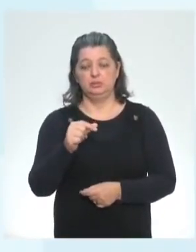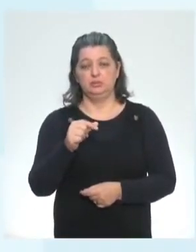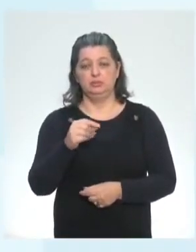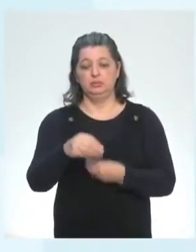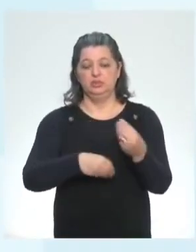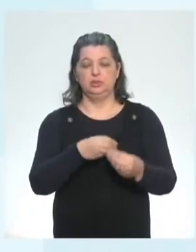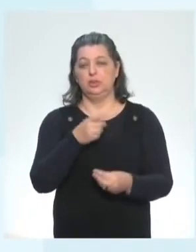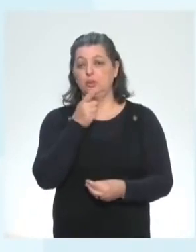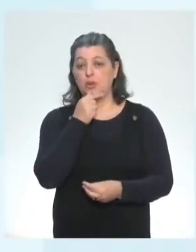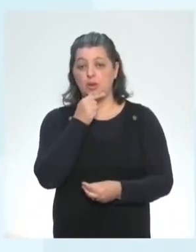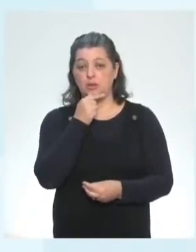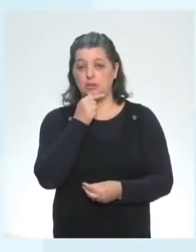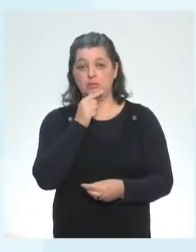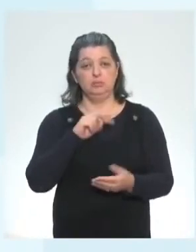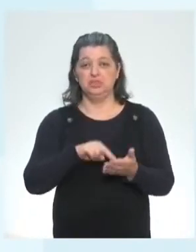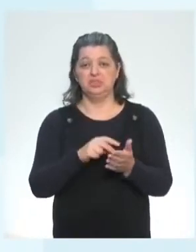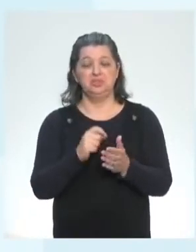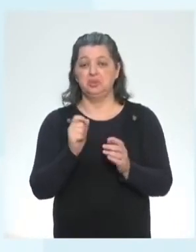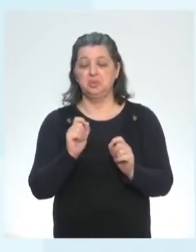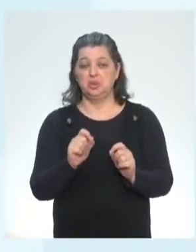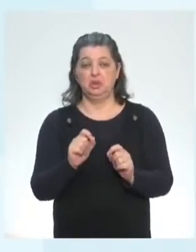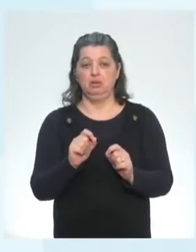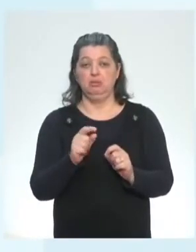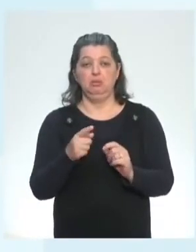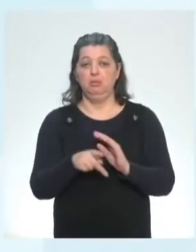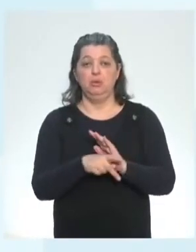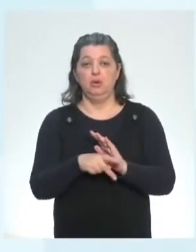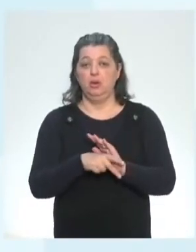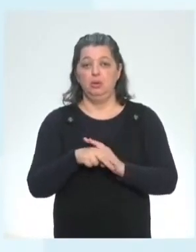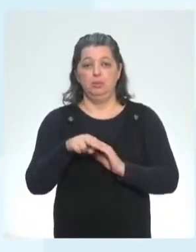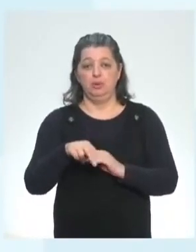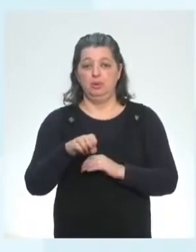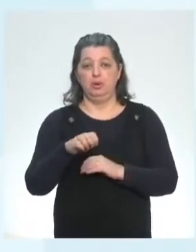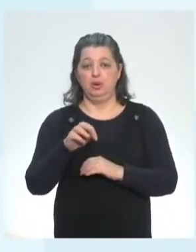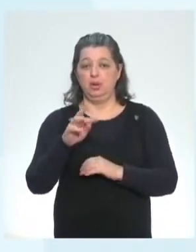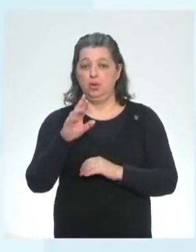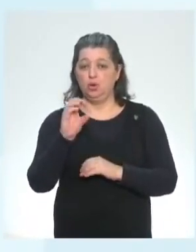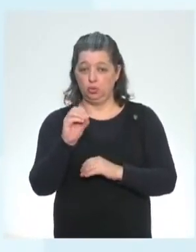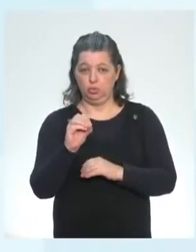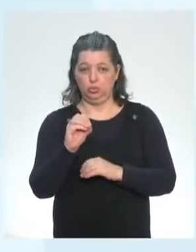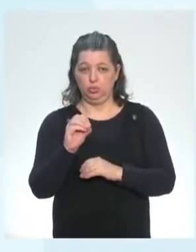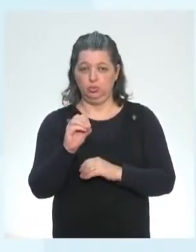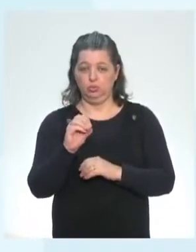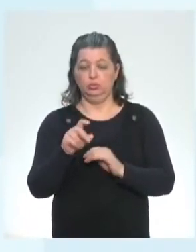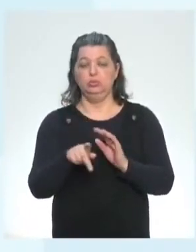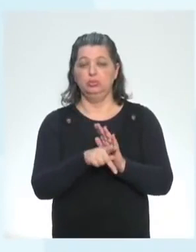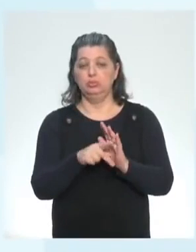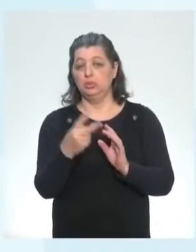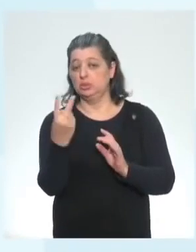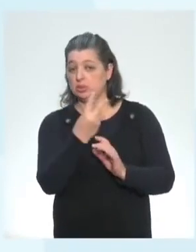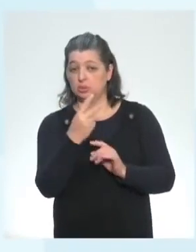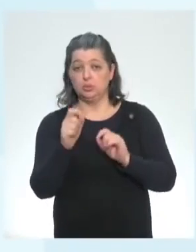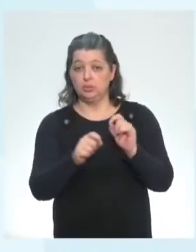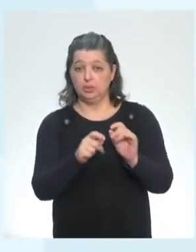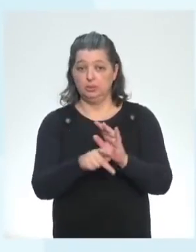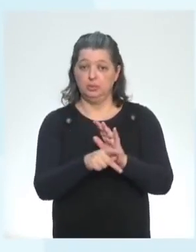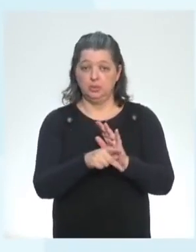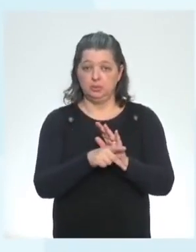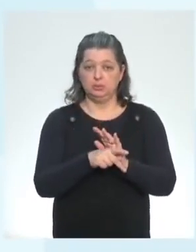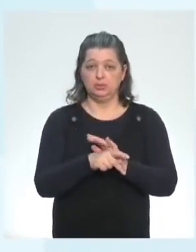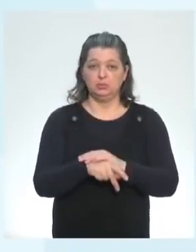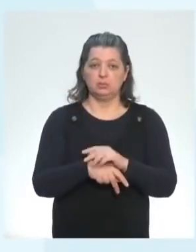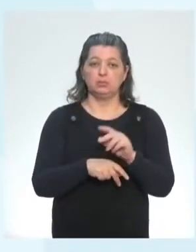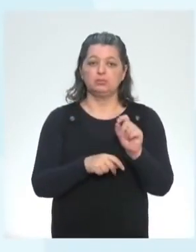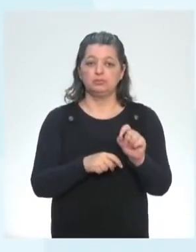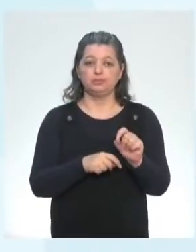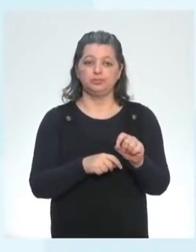uma reação de neutralização. O segundo dado, coletar os dados do exercício. Aqui o M